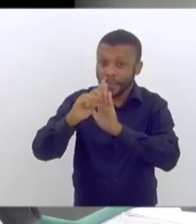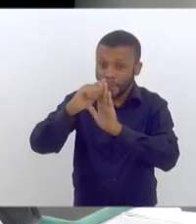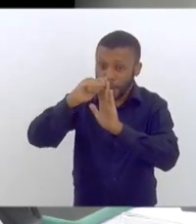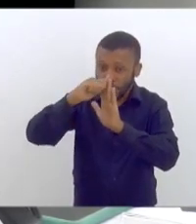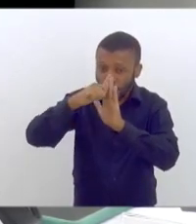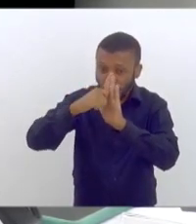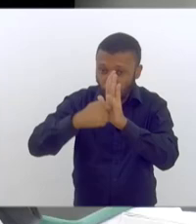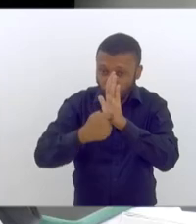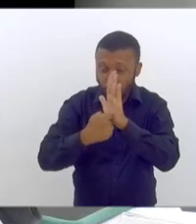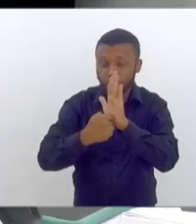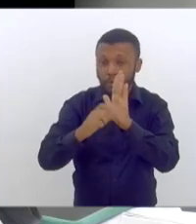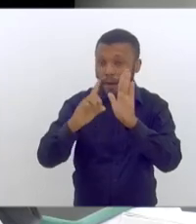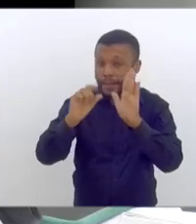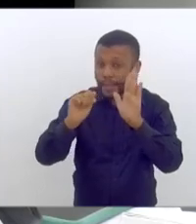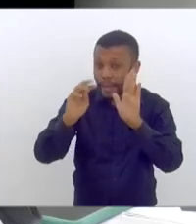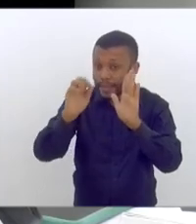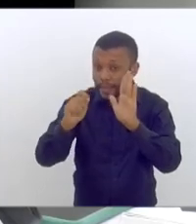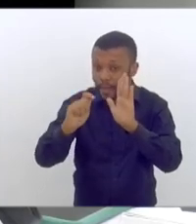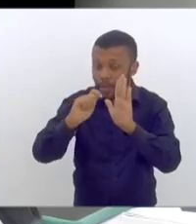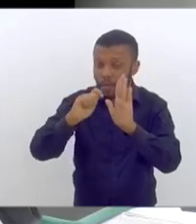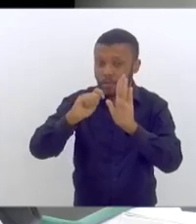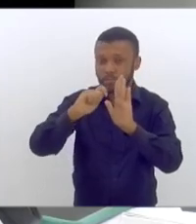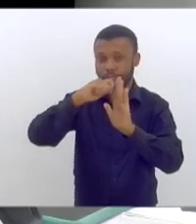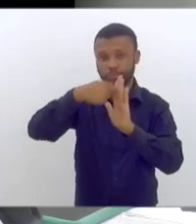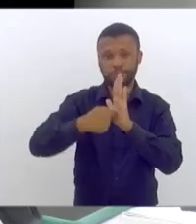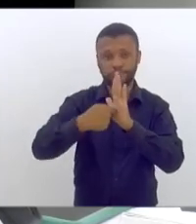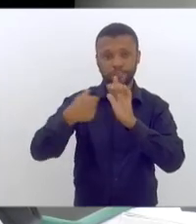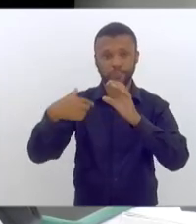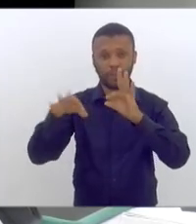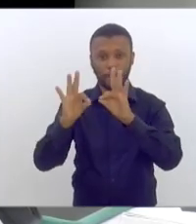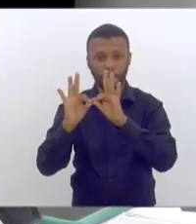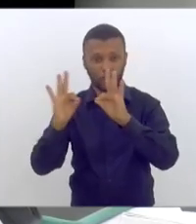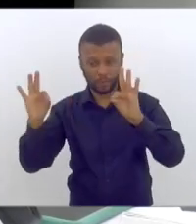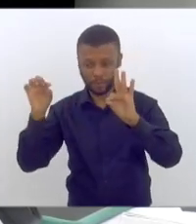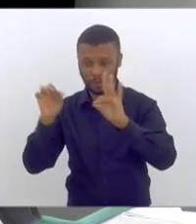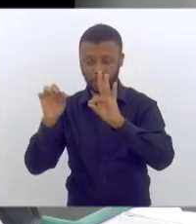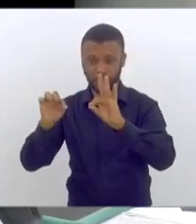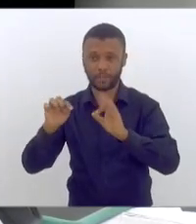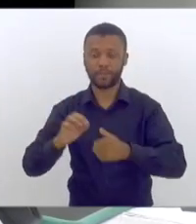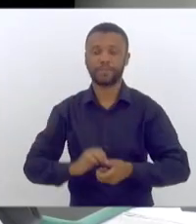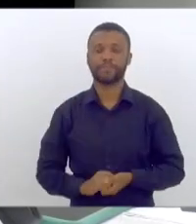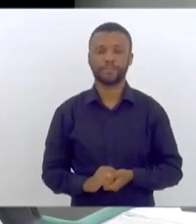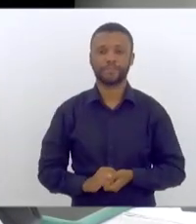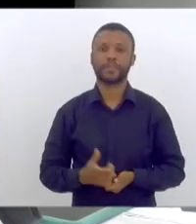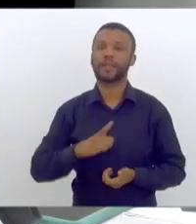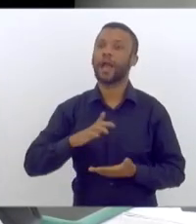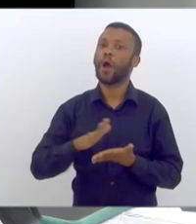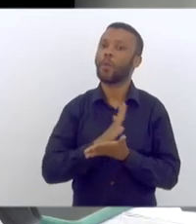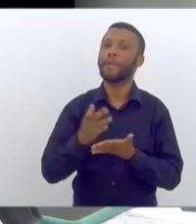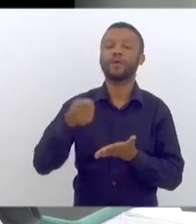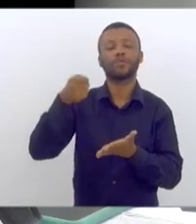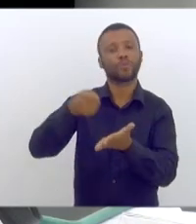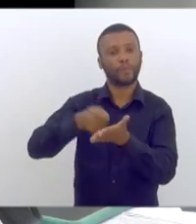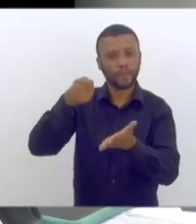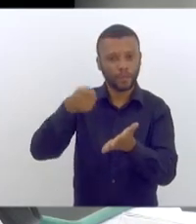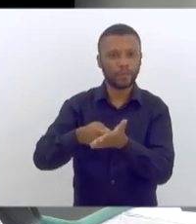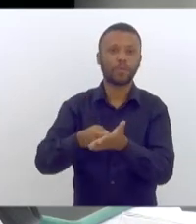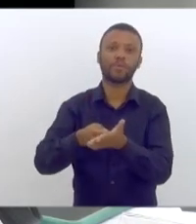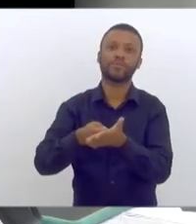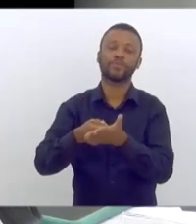extenso modificativa número 6 também algumas inclusões aqui de obrigações do